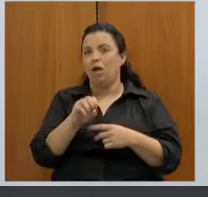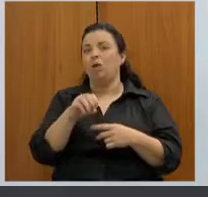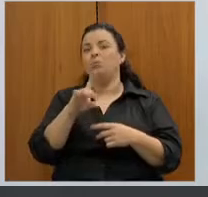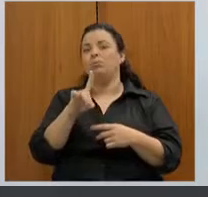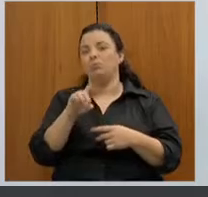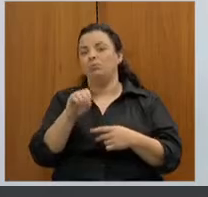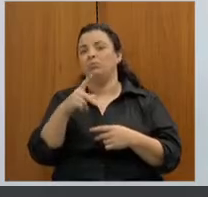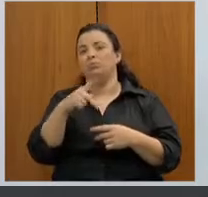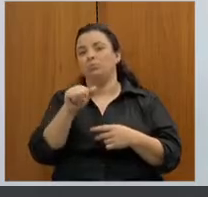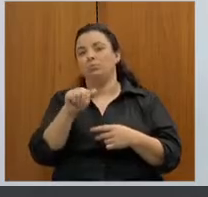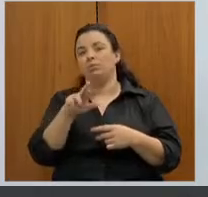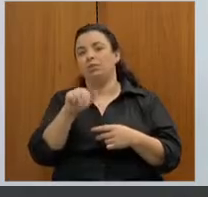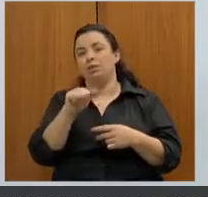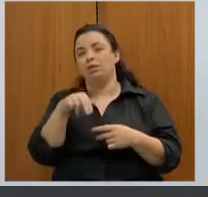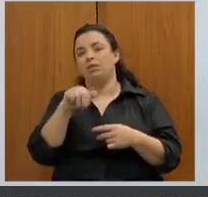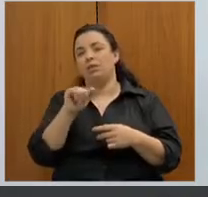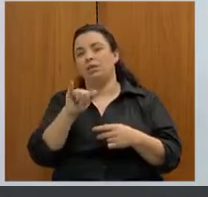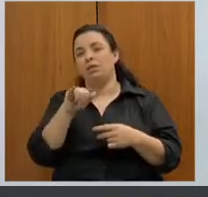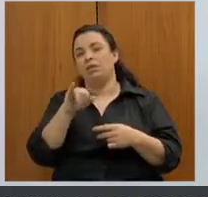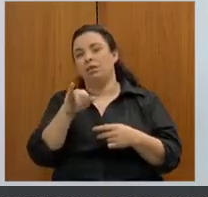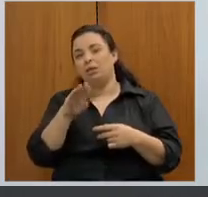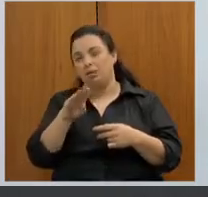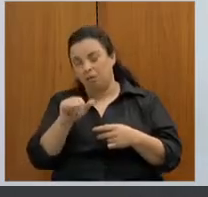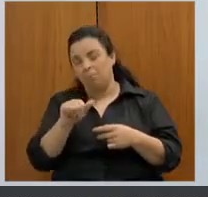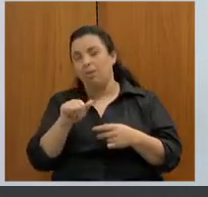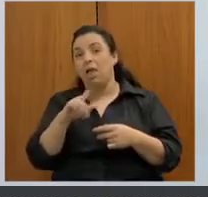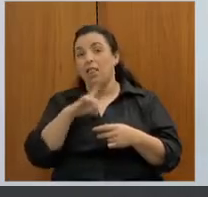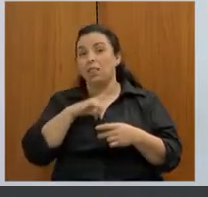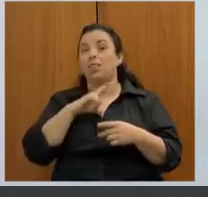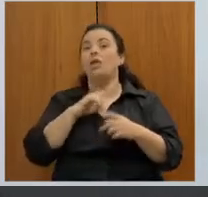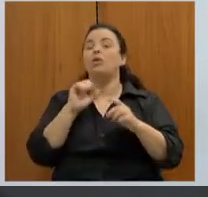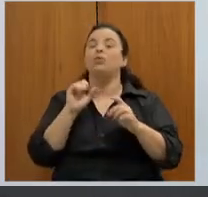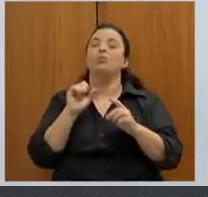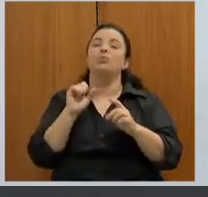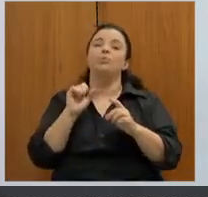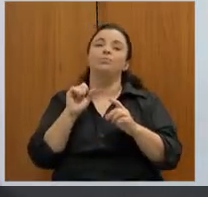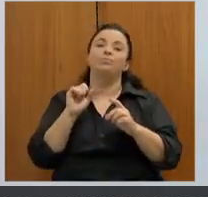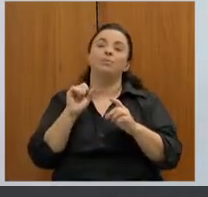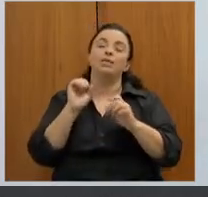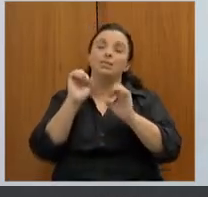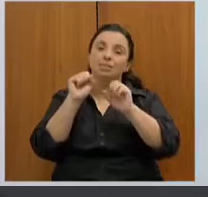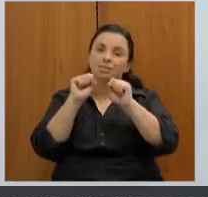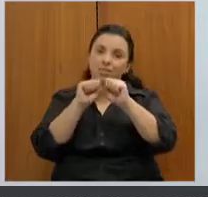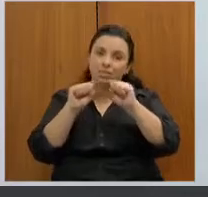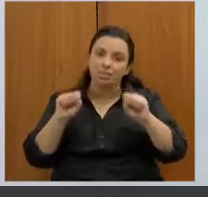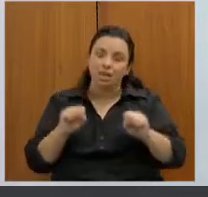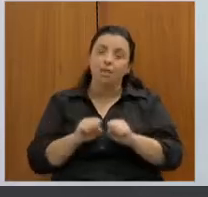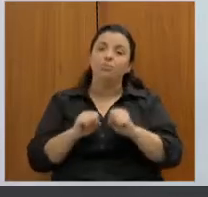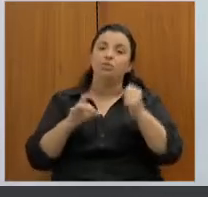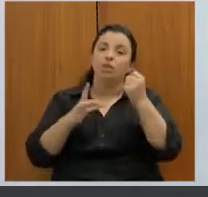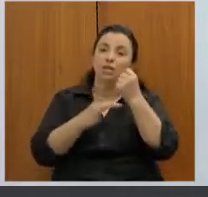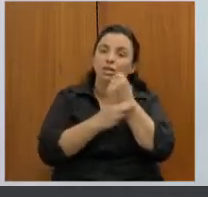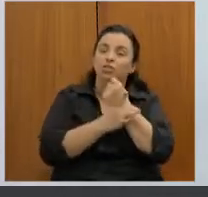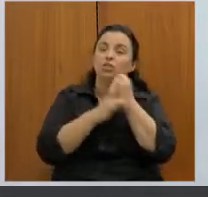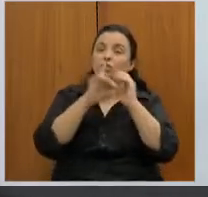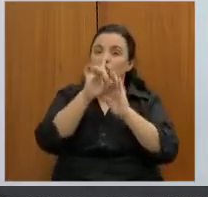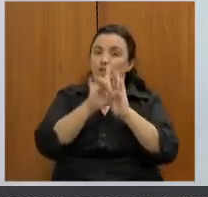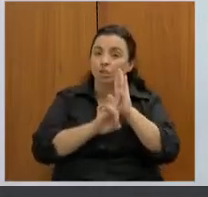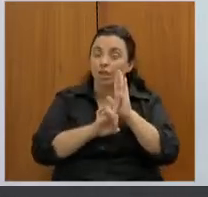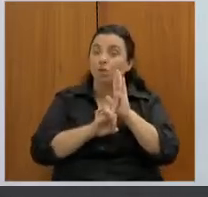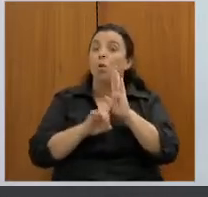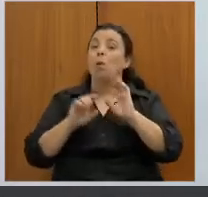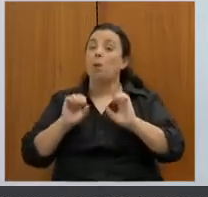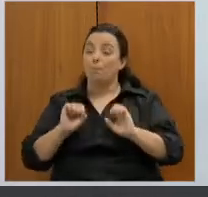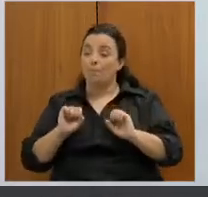e o sistema de garantias de direitos é de proteção a todas as pessoas não é